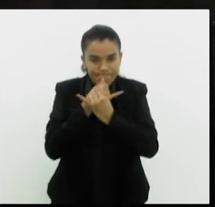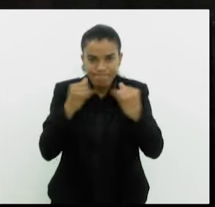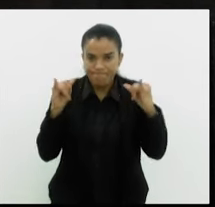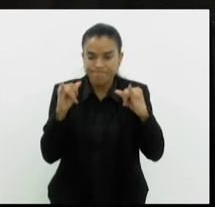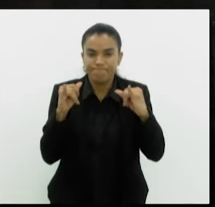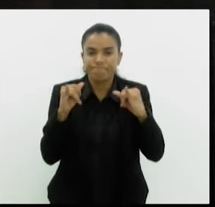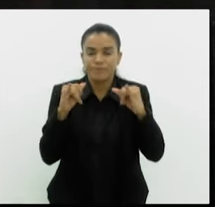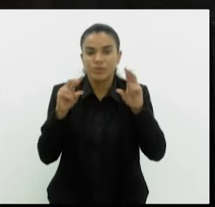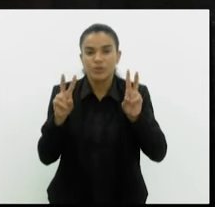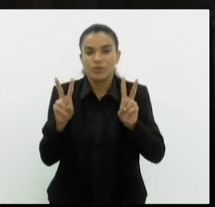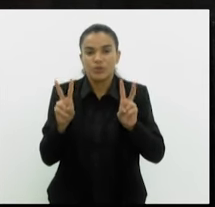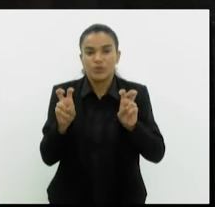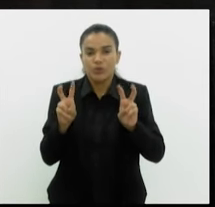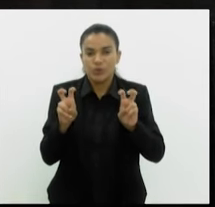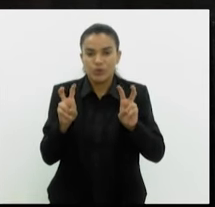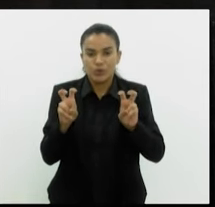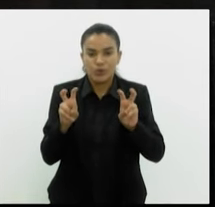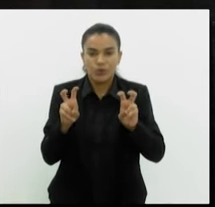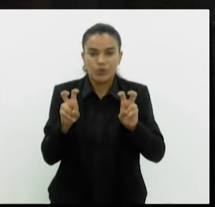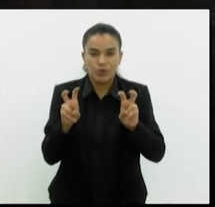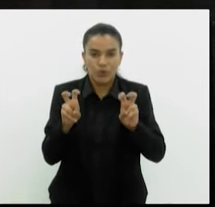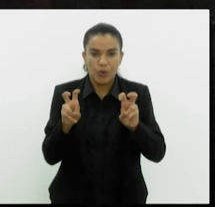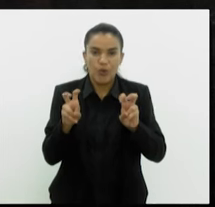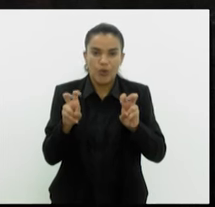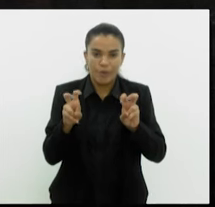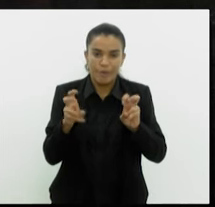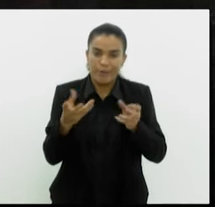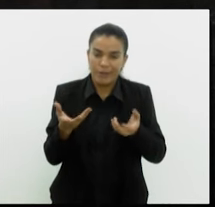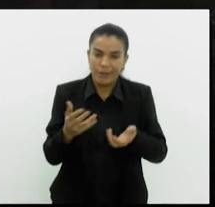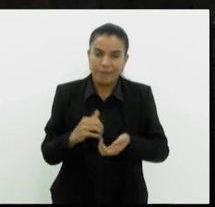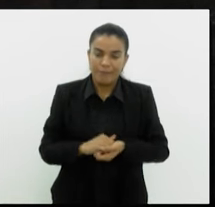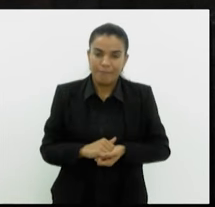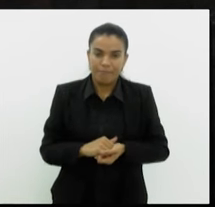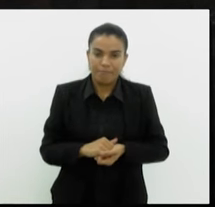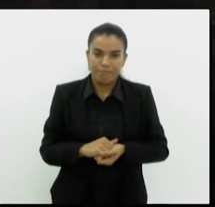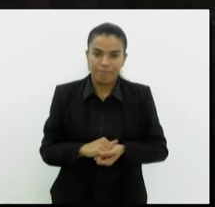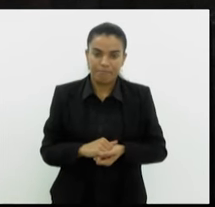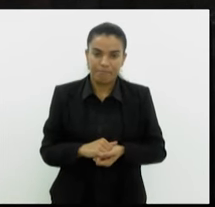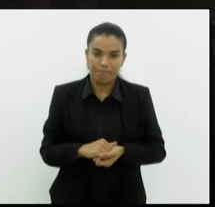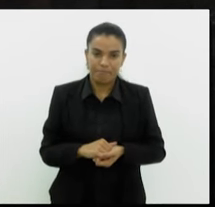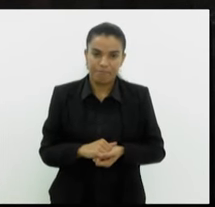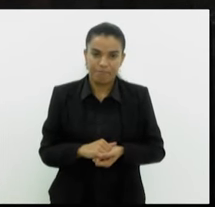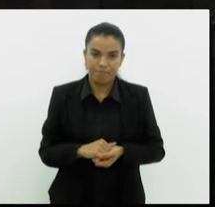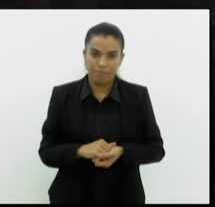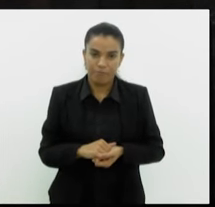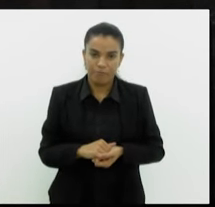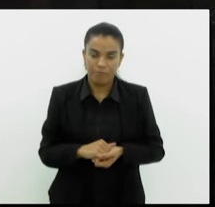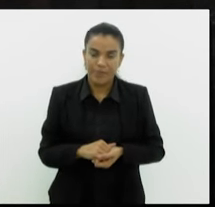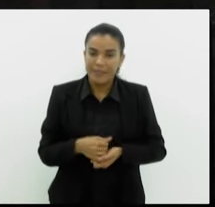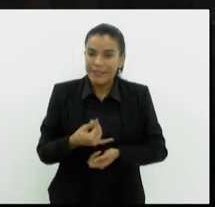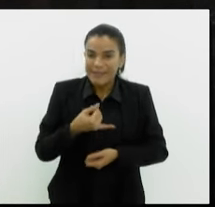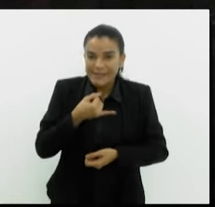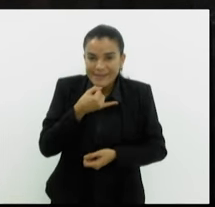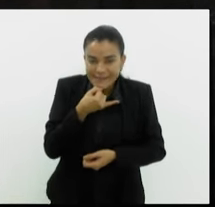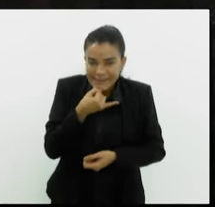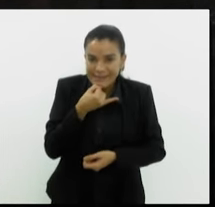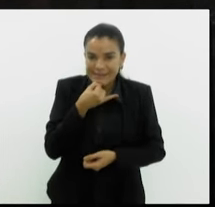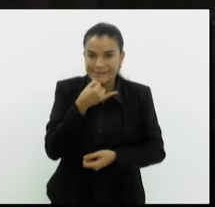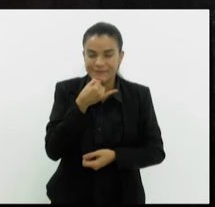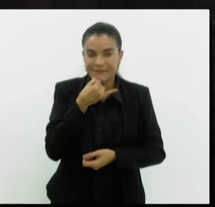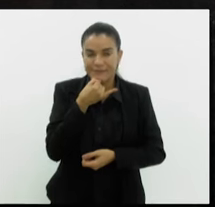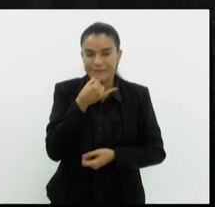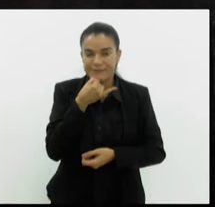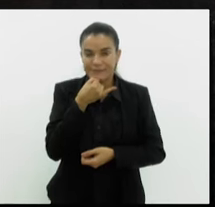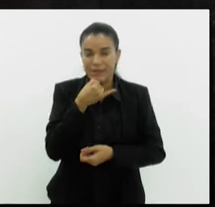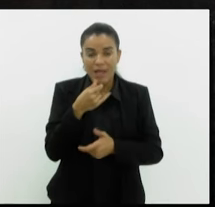em relação ao rumo que tudo está tomando. E, infelizmente,